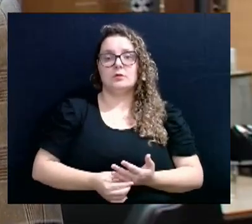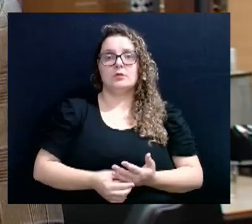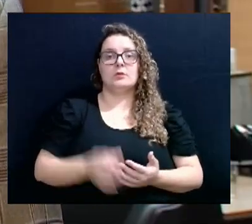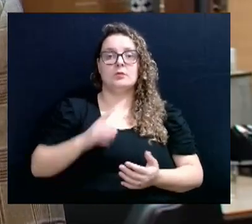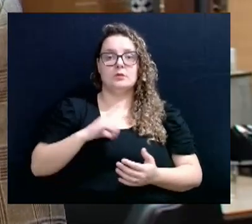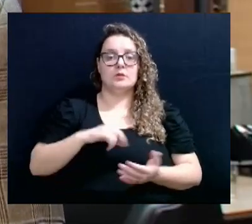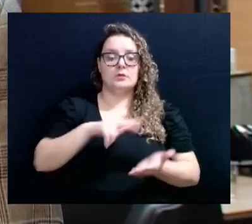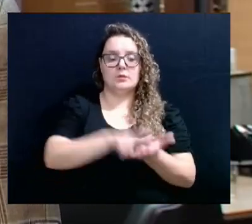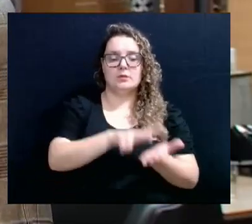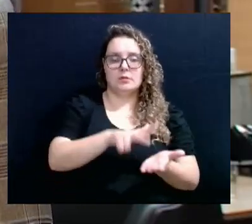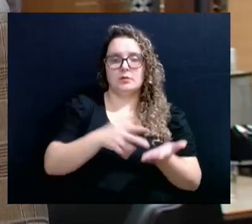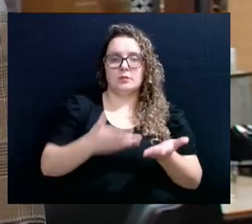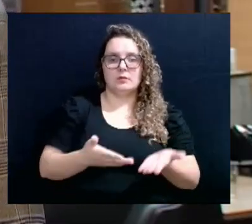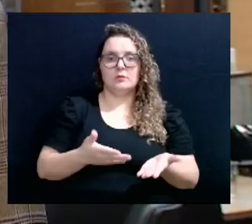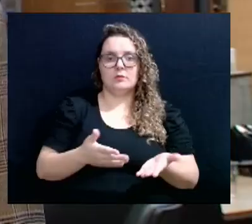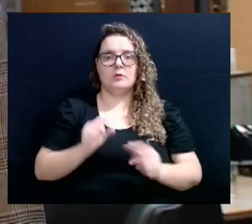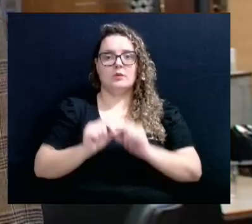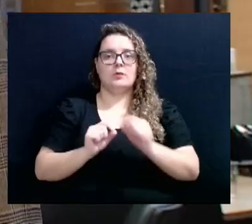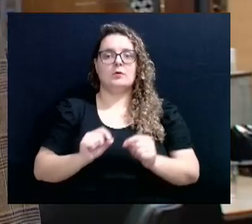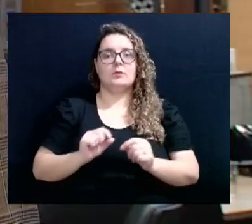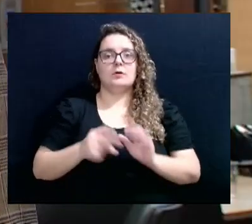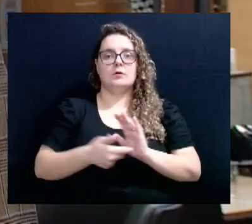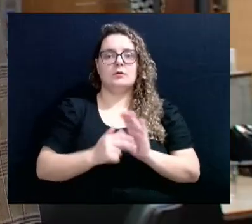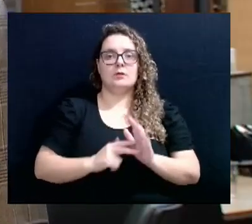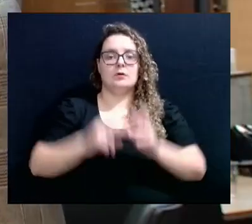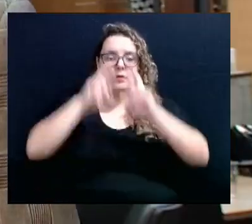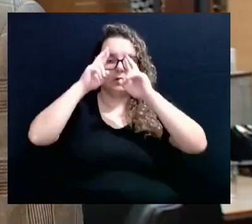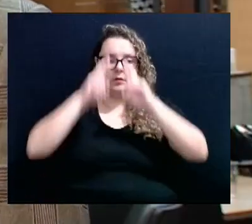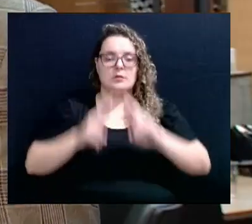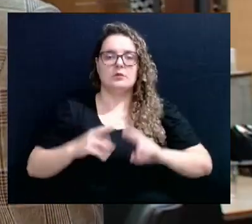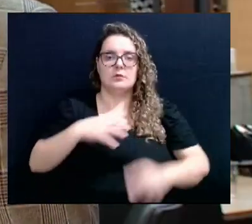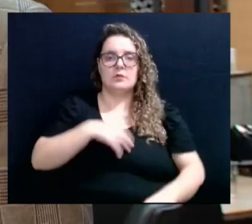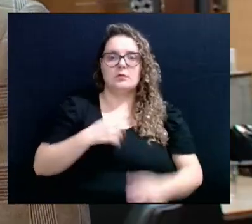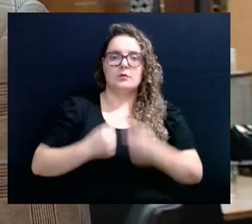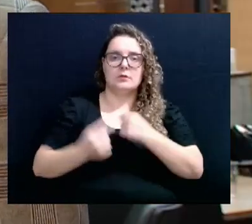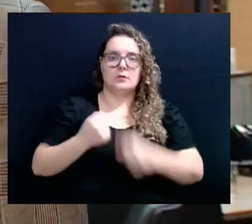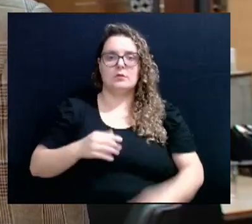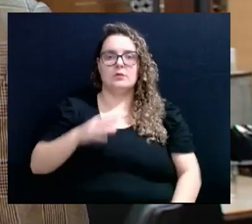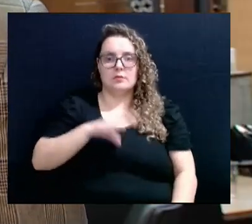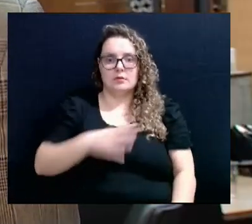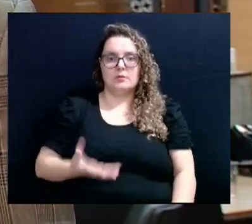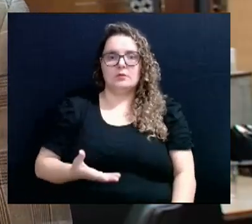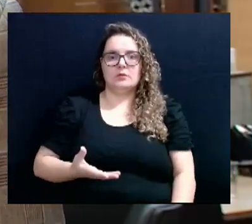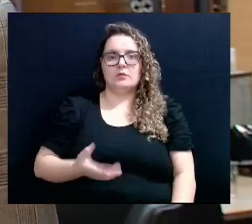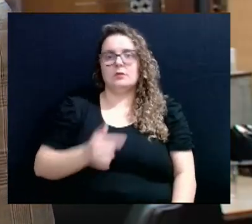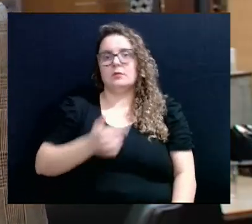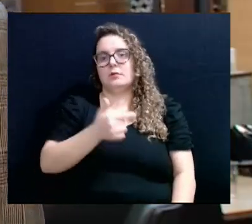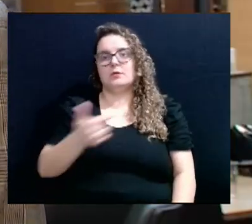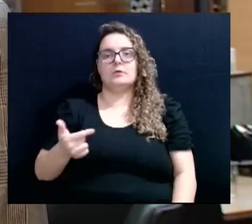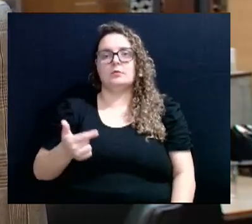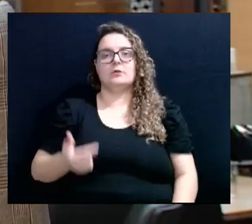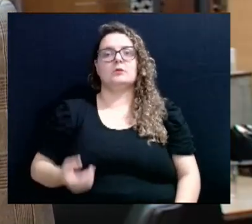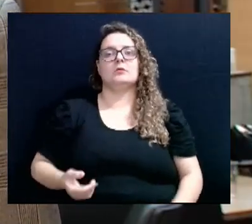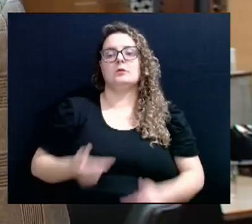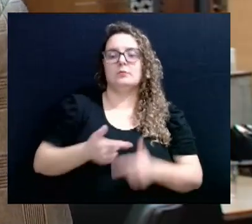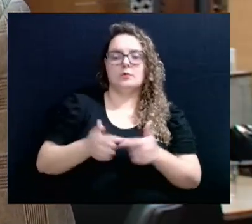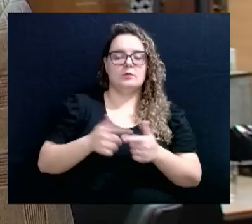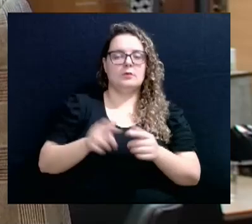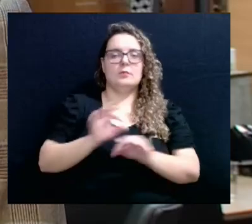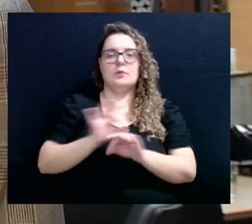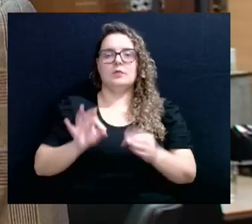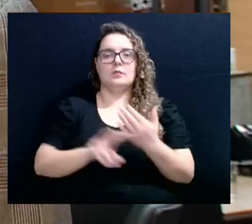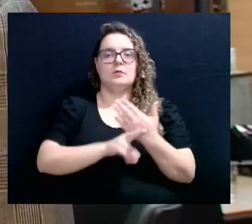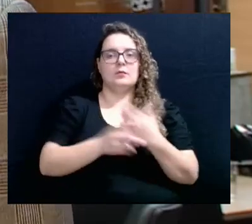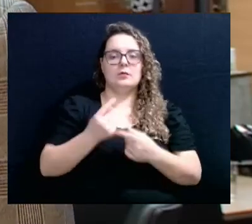regulamentação, ou seja, respeitando as condições financeiras do município e não trazendo nenhum óbice, de impacto